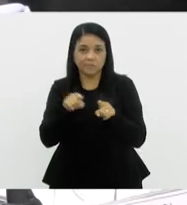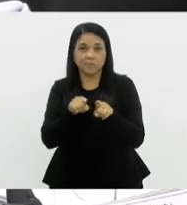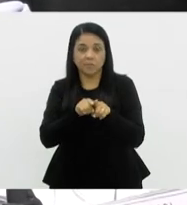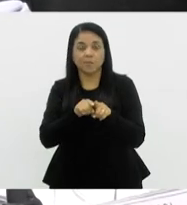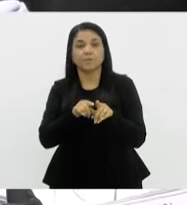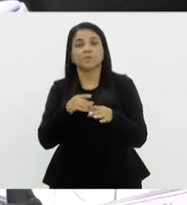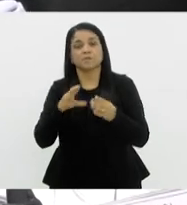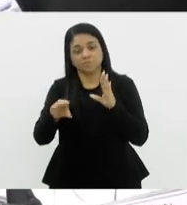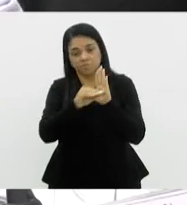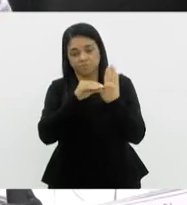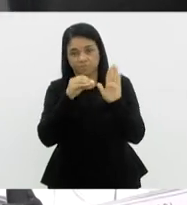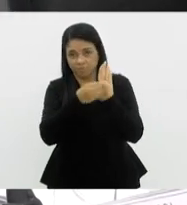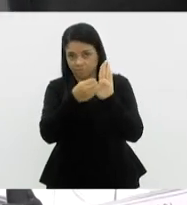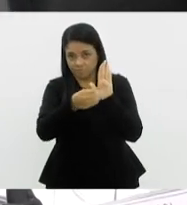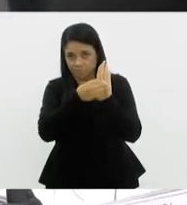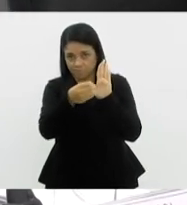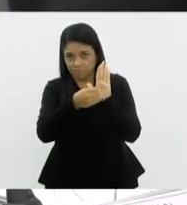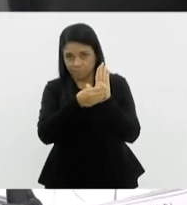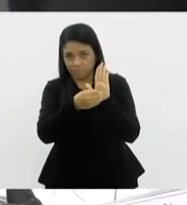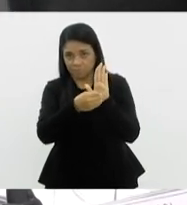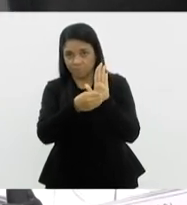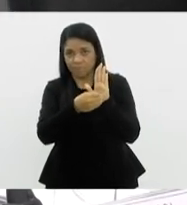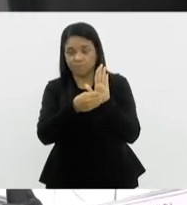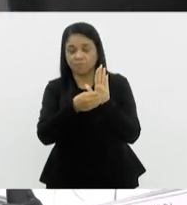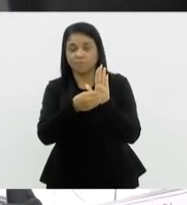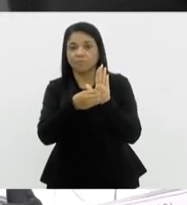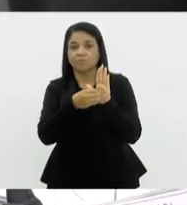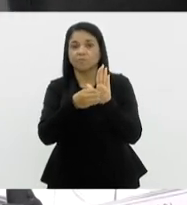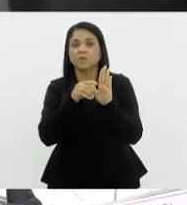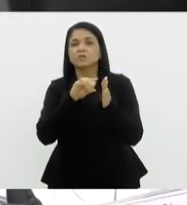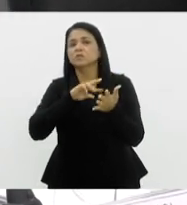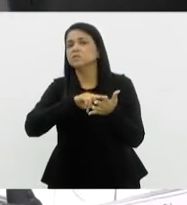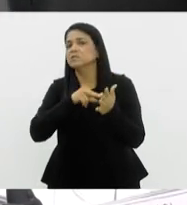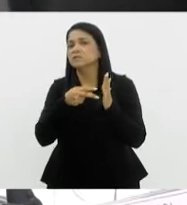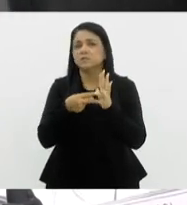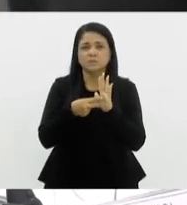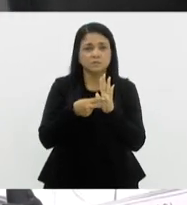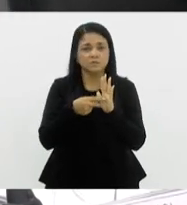emenda. E aí a emenda é só no sentido de